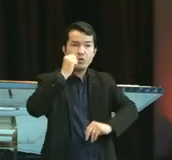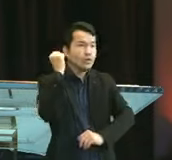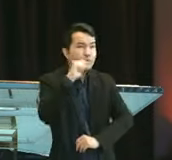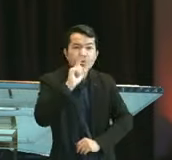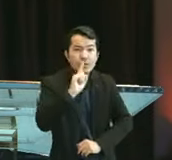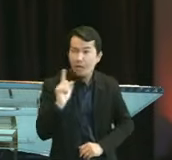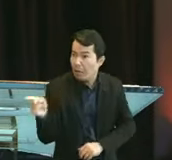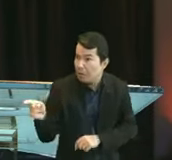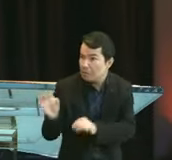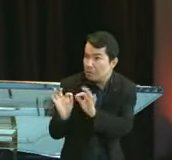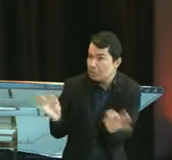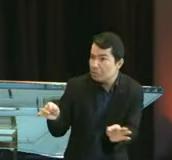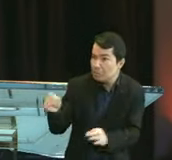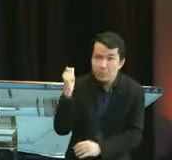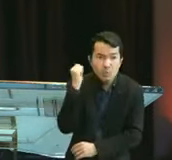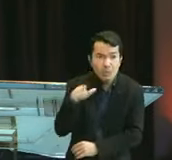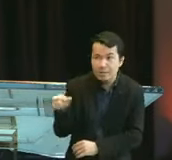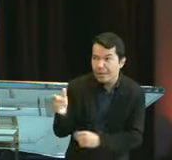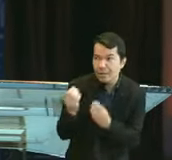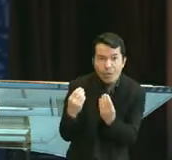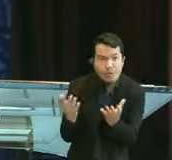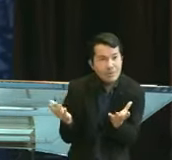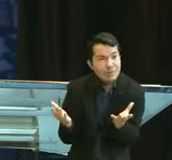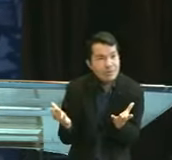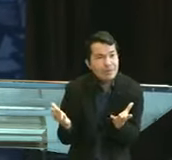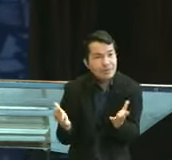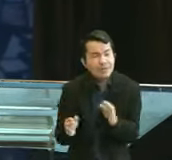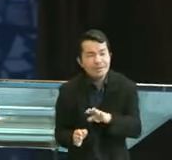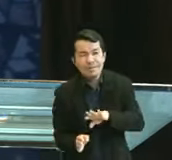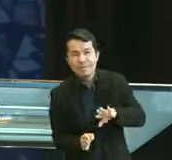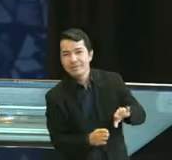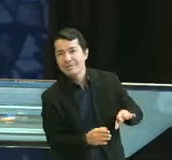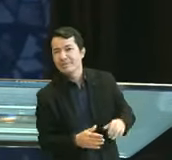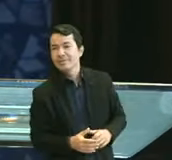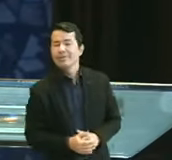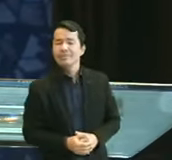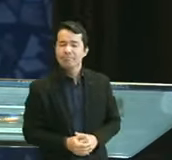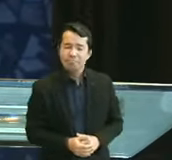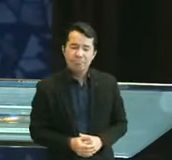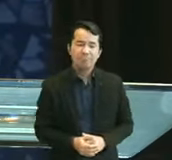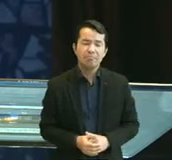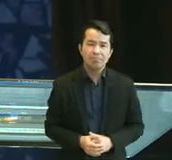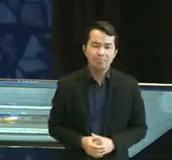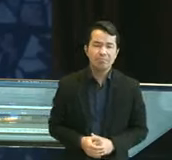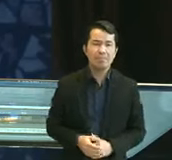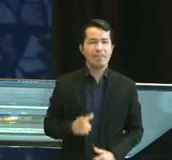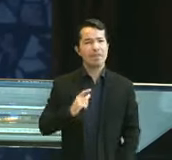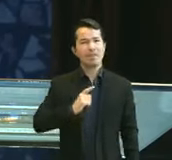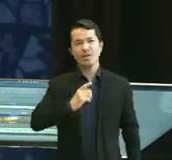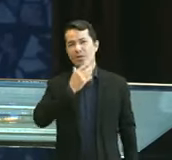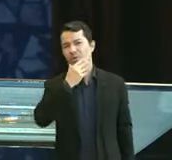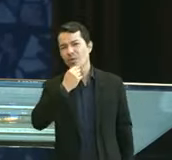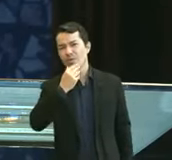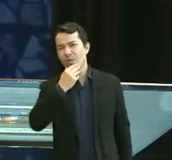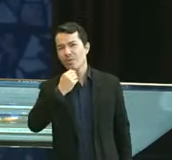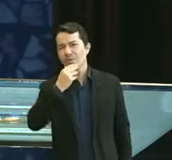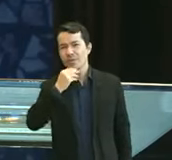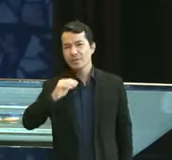lembro do testemunho desse menino que foi criado numa cidade simples, ele